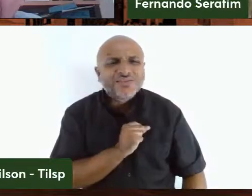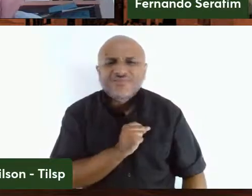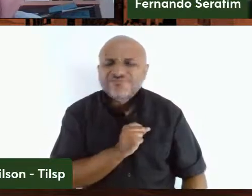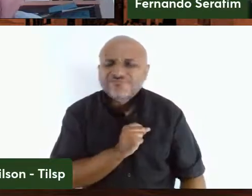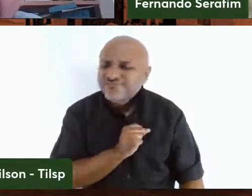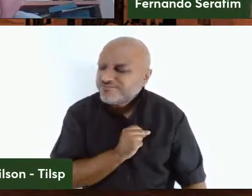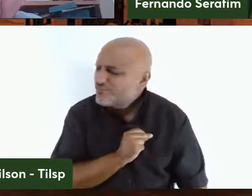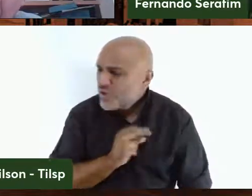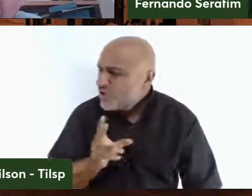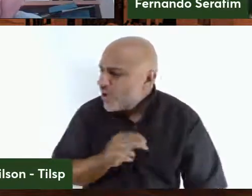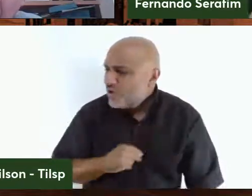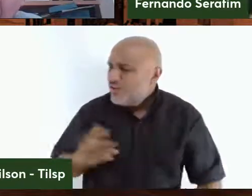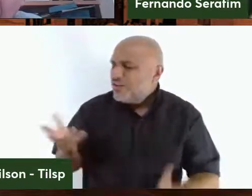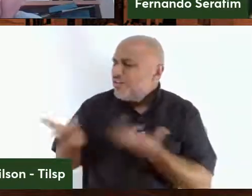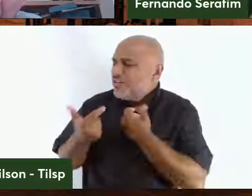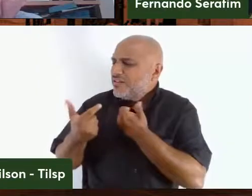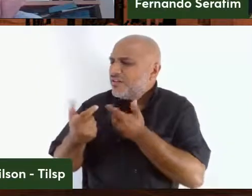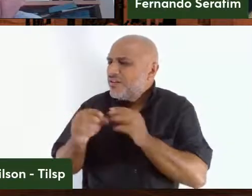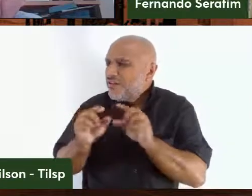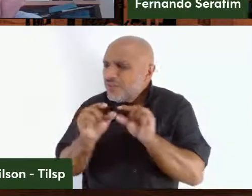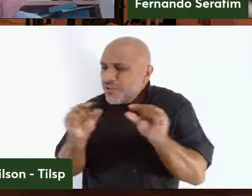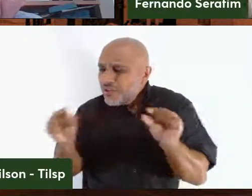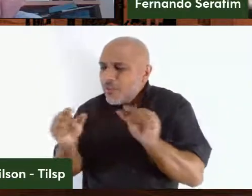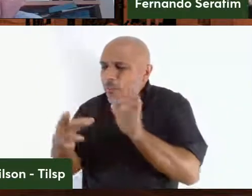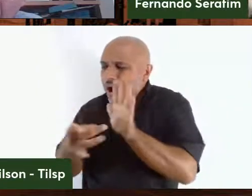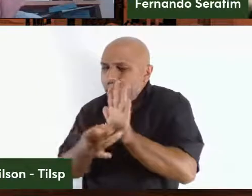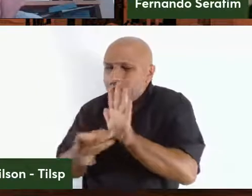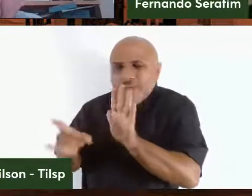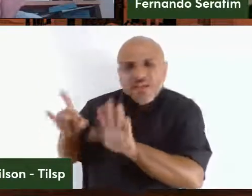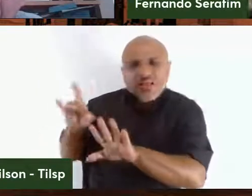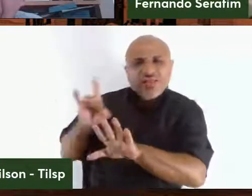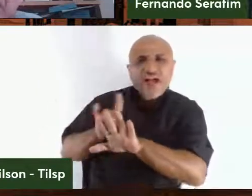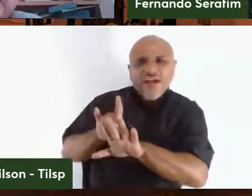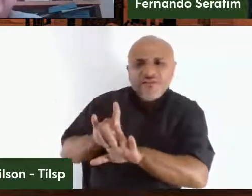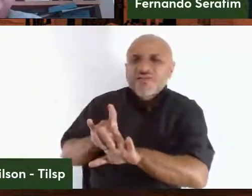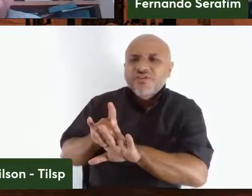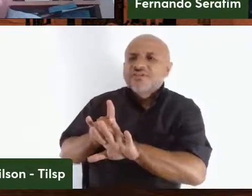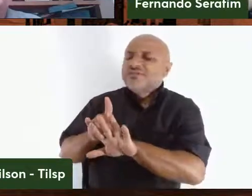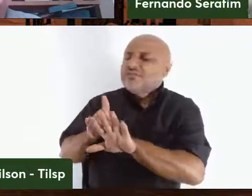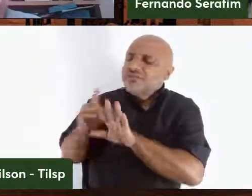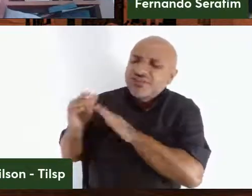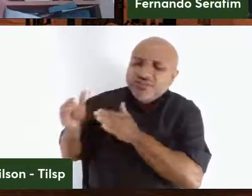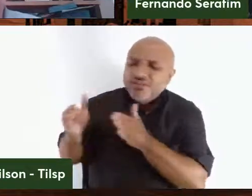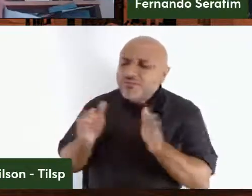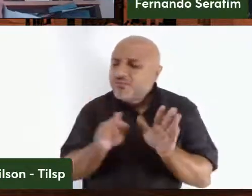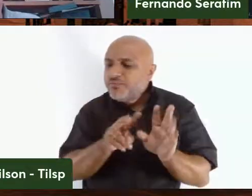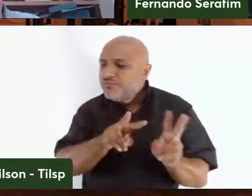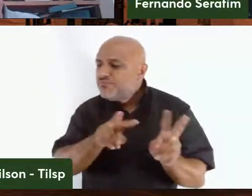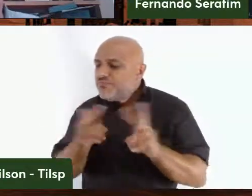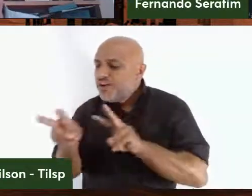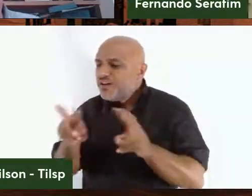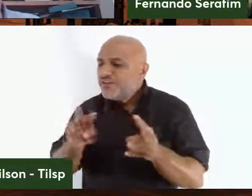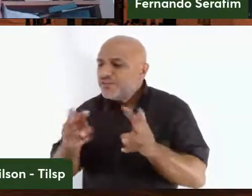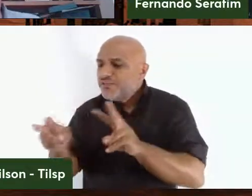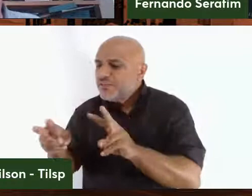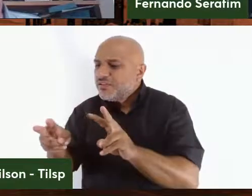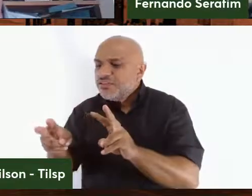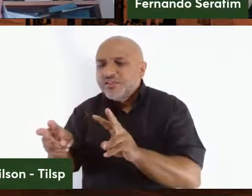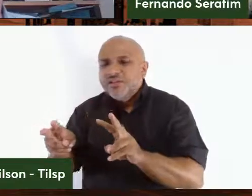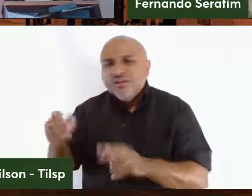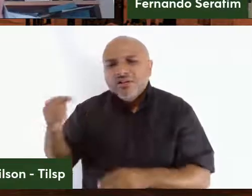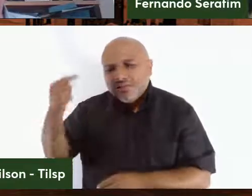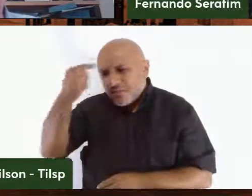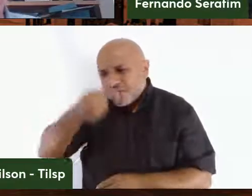metonímia / metáfora, né, a qual você se referiu e que realmente passeia, né, perpassa ali muitos personagens, inclusive